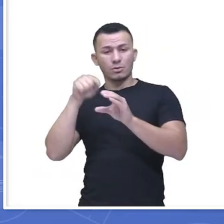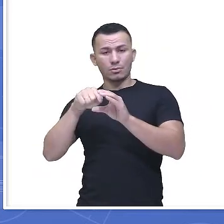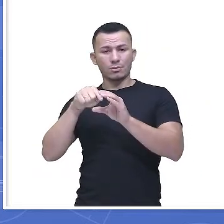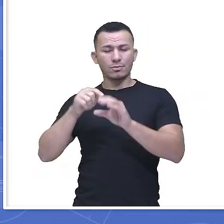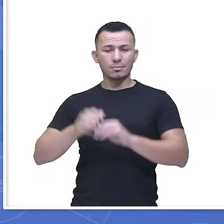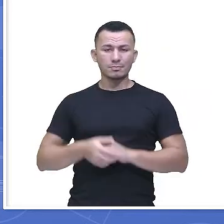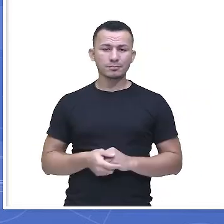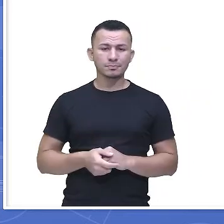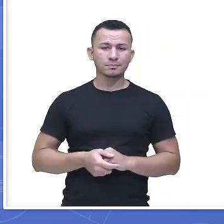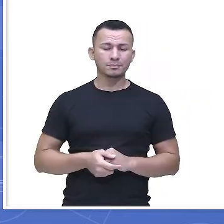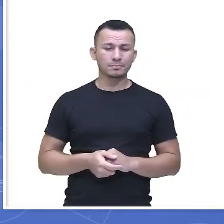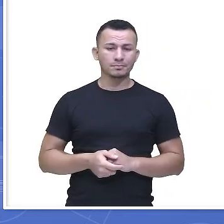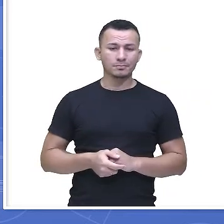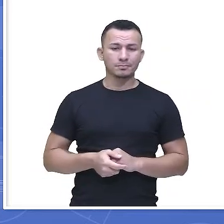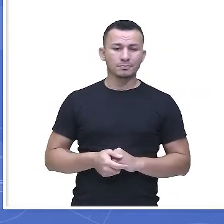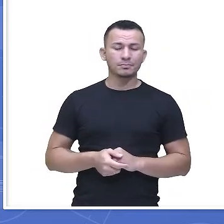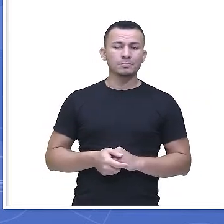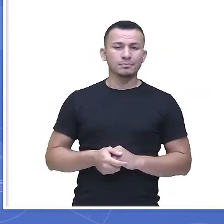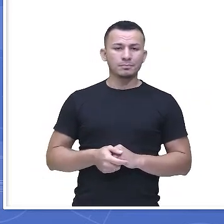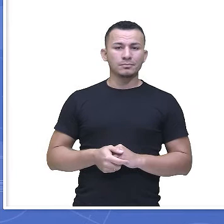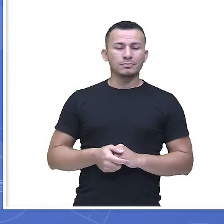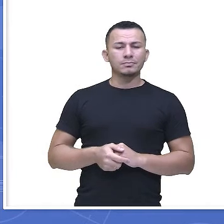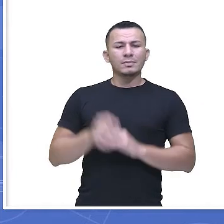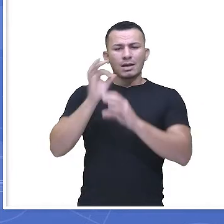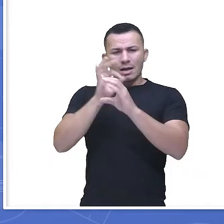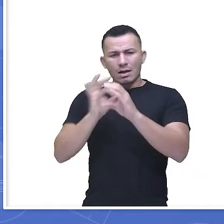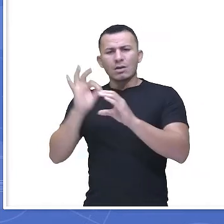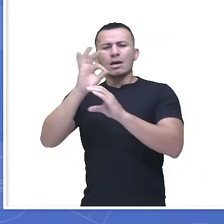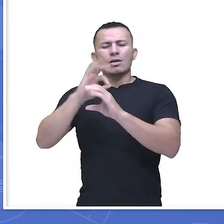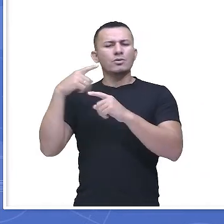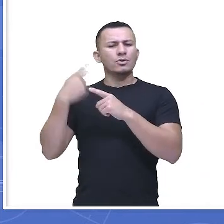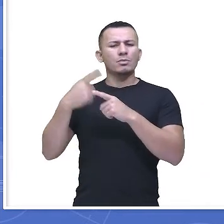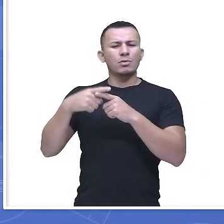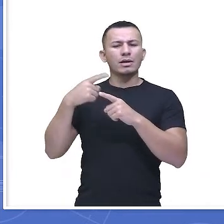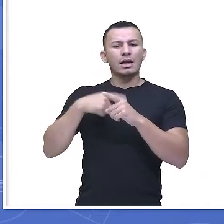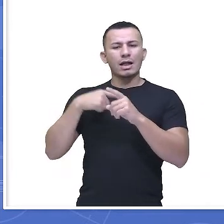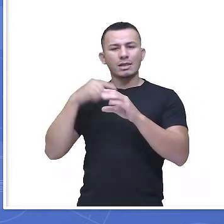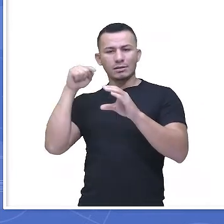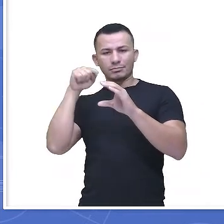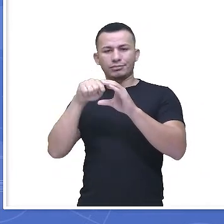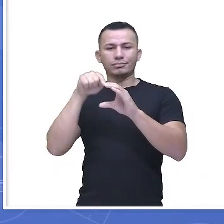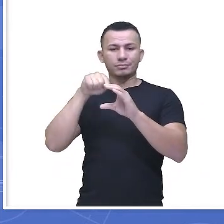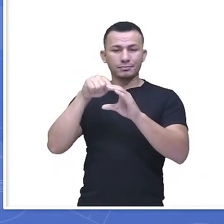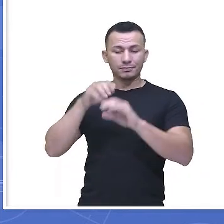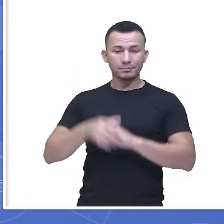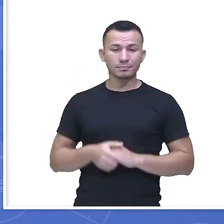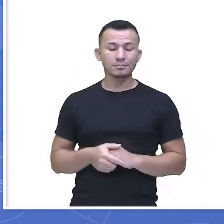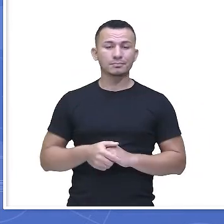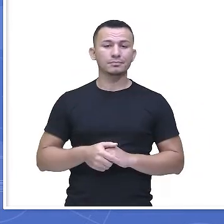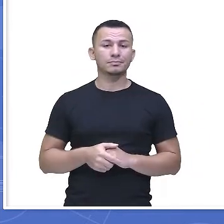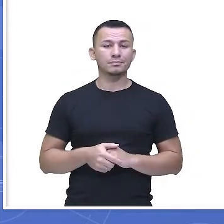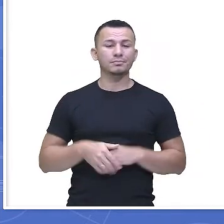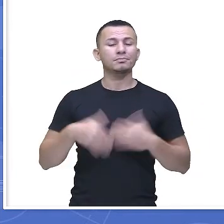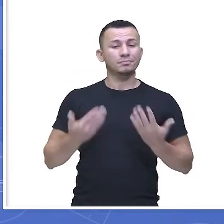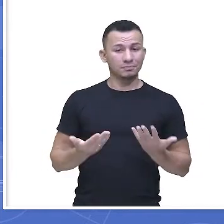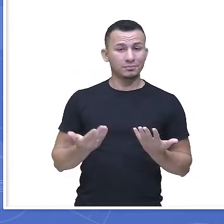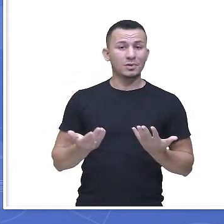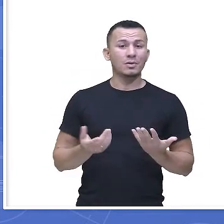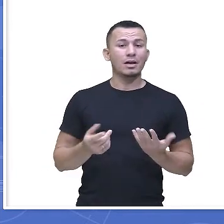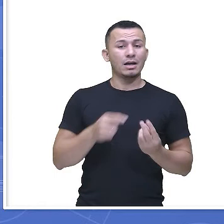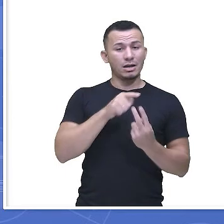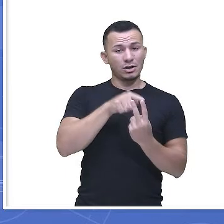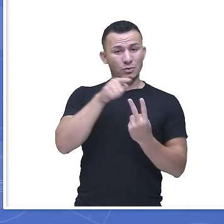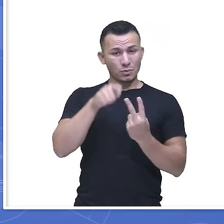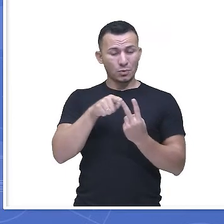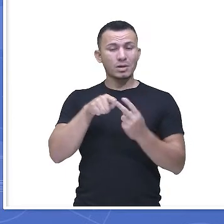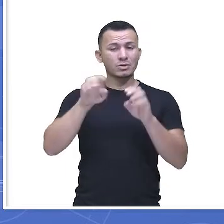núcleo. E é chamada de eucarionte porque possui essa carioteca. E essas são duas estruturas